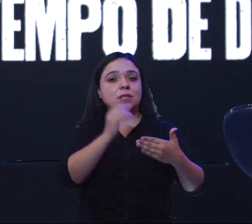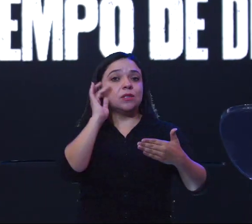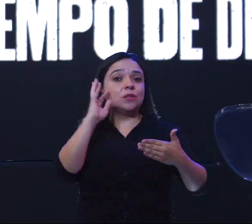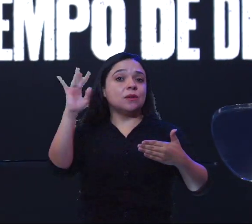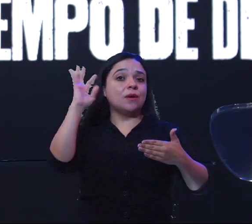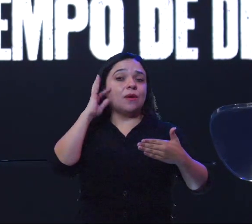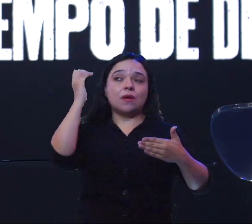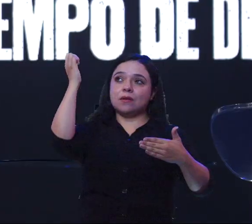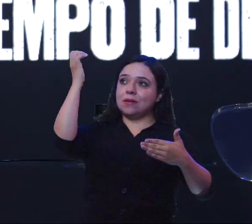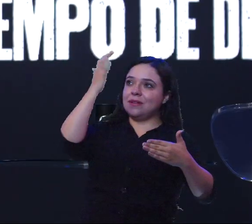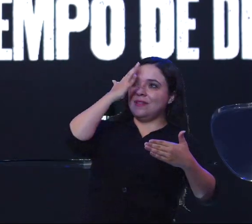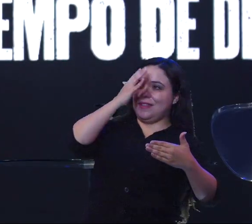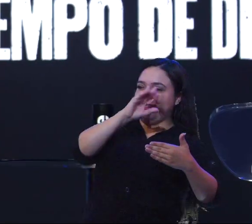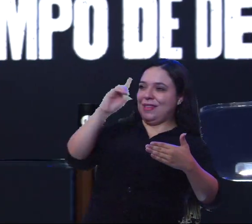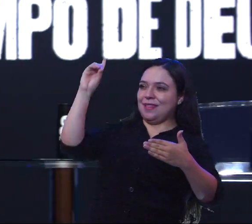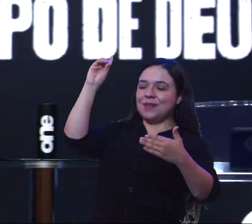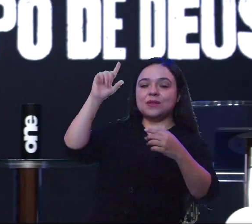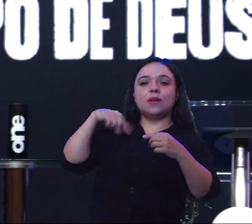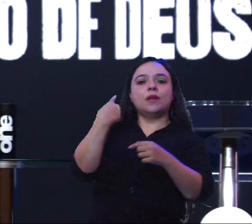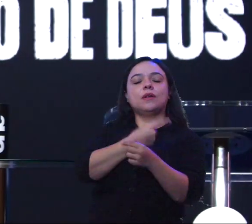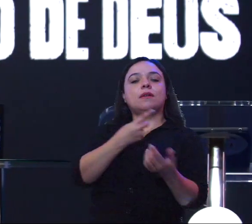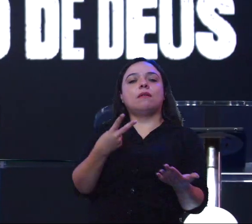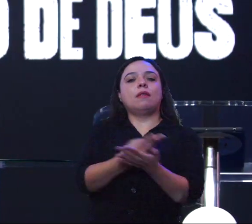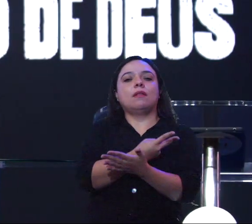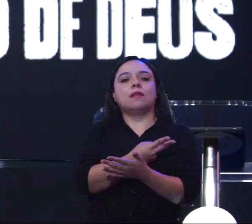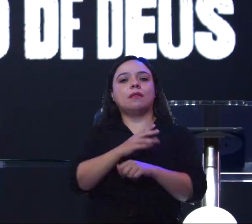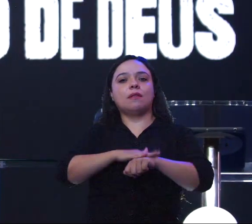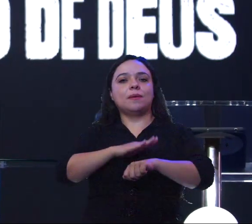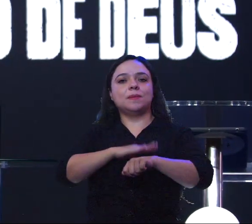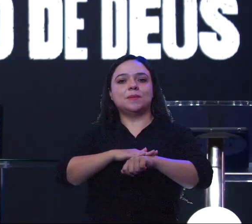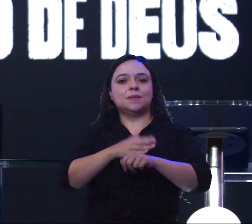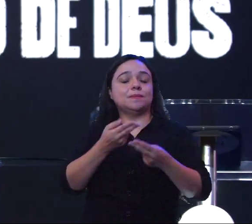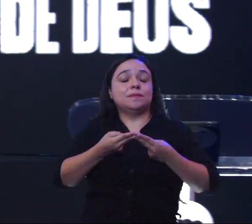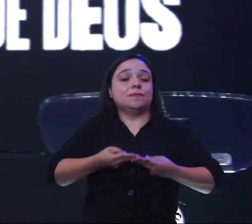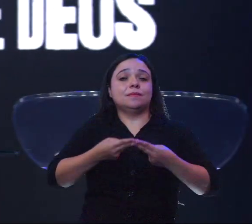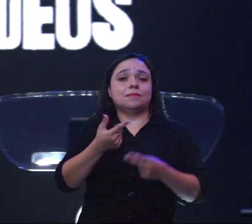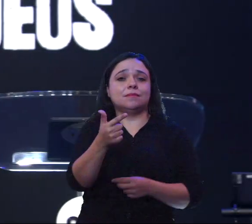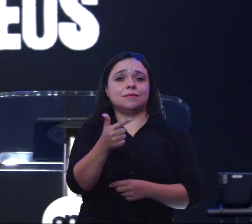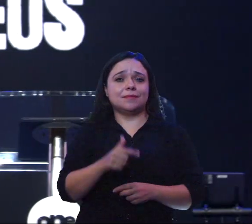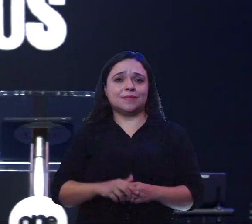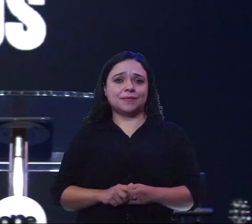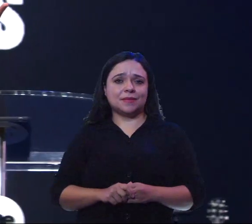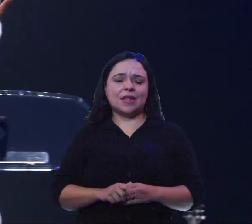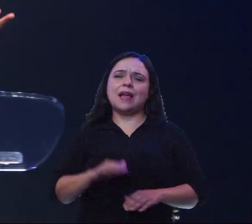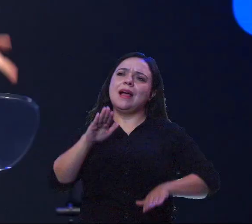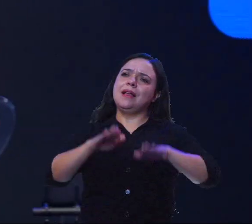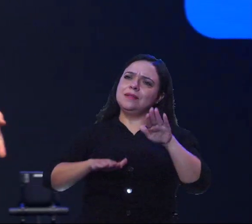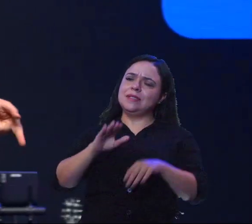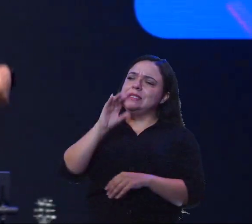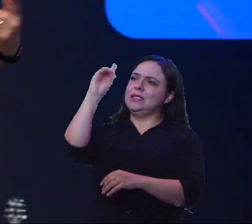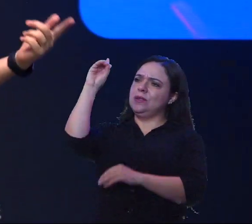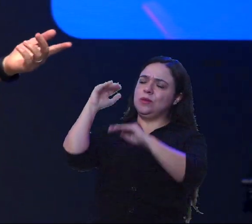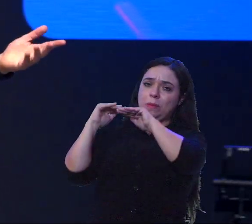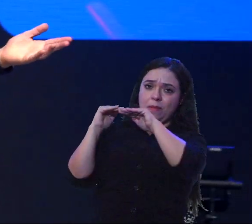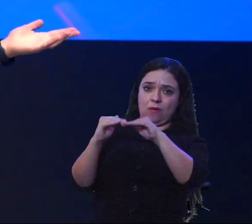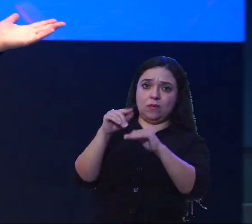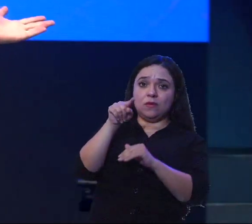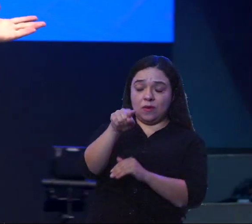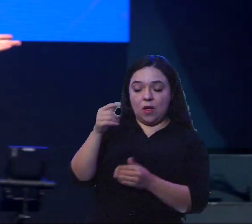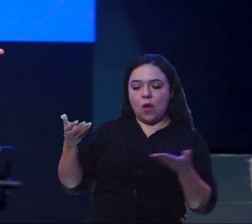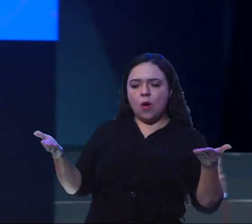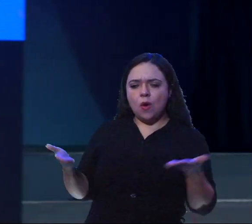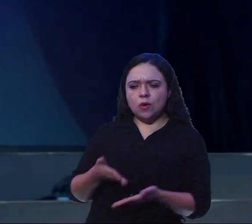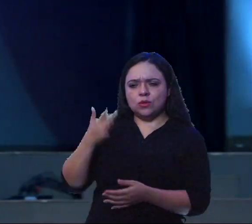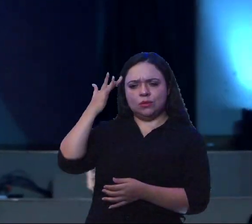revelações daquilo que Deus tem para nós. O primeiro teste é o teste do tempo. Porque quando Deus fala algo que vai acontecer hoje ou amanhã, glória a